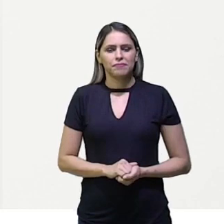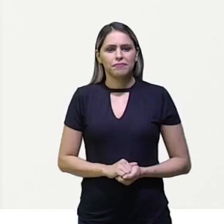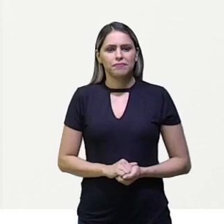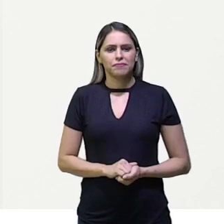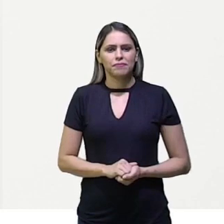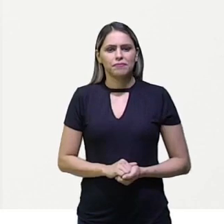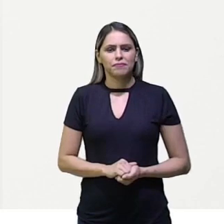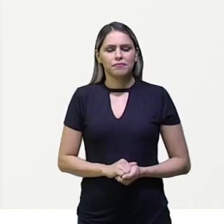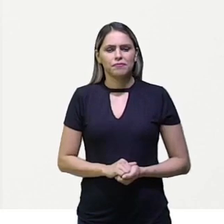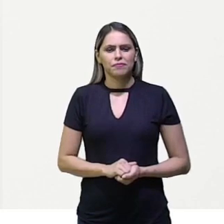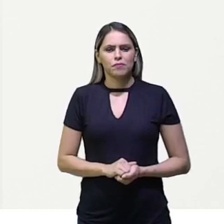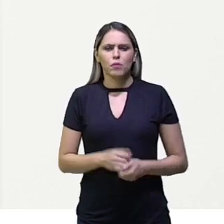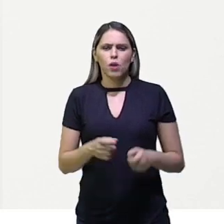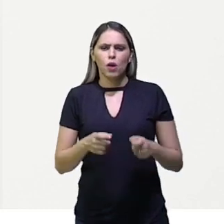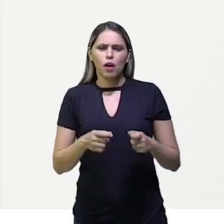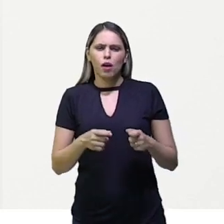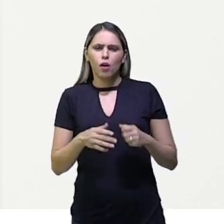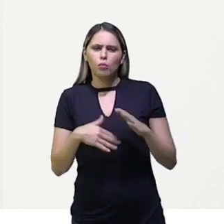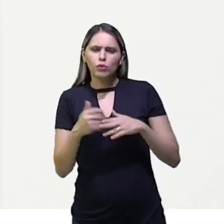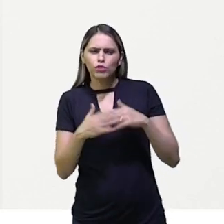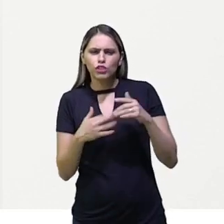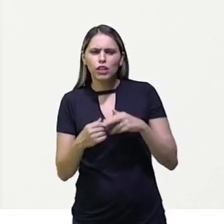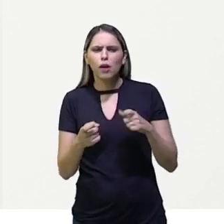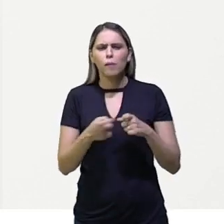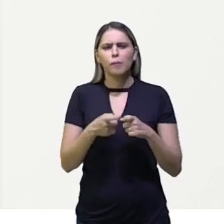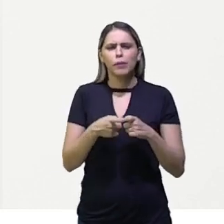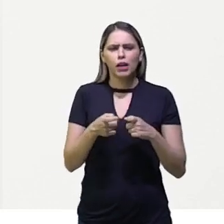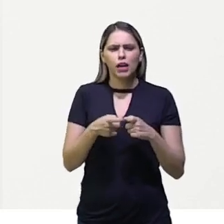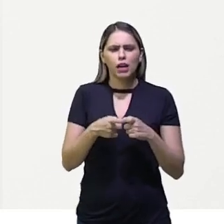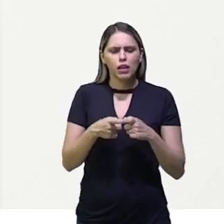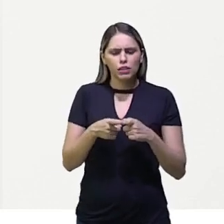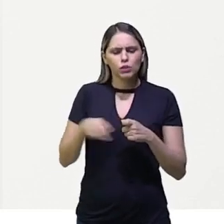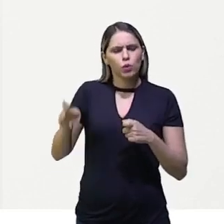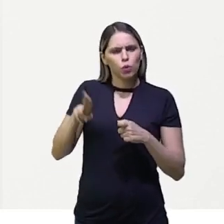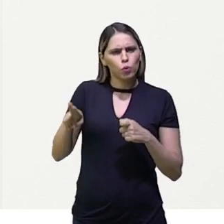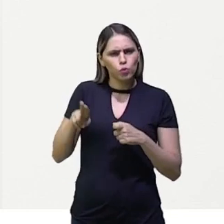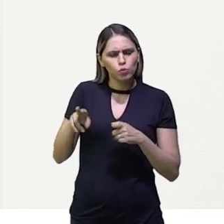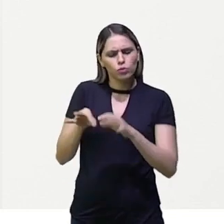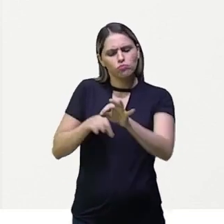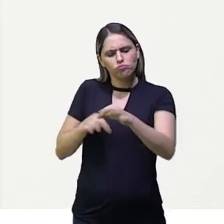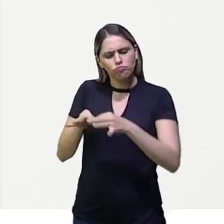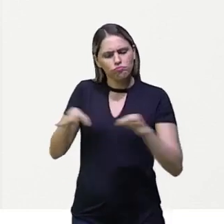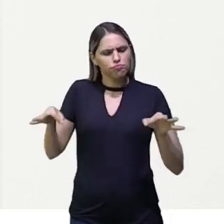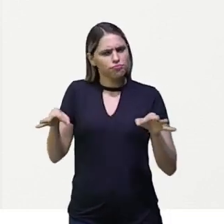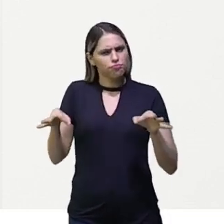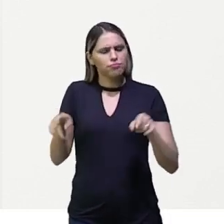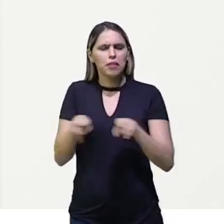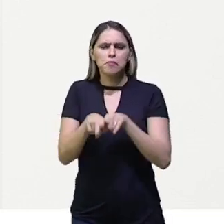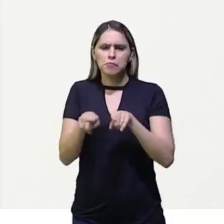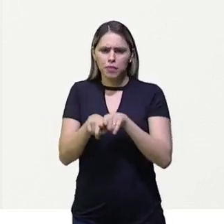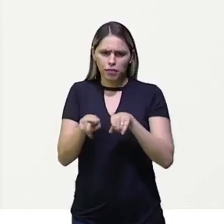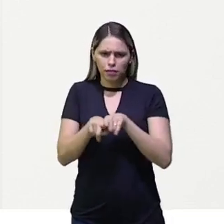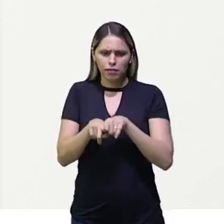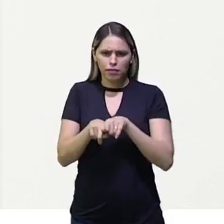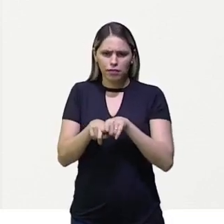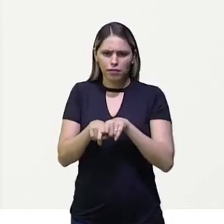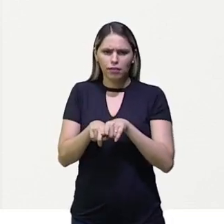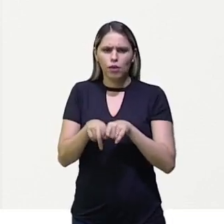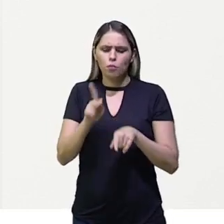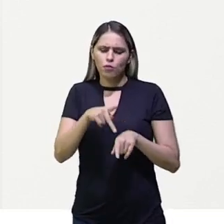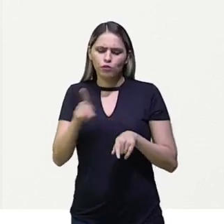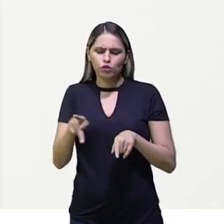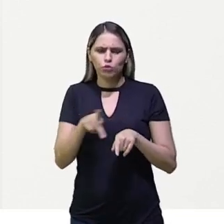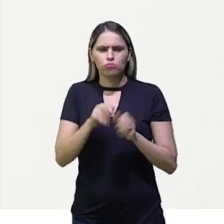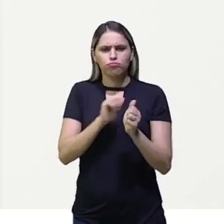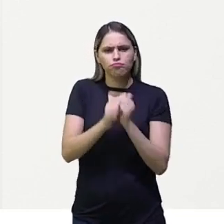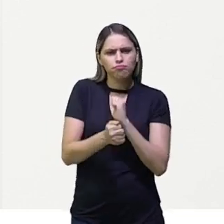o médico e o professor de educação física também fazem essa medida. Ele mede a sua altura